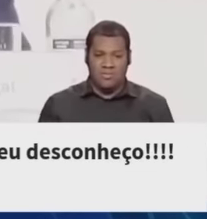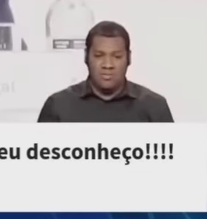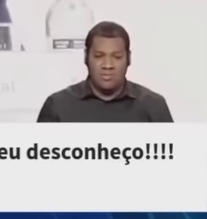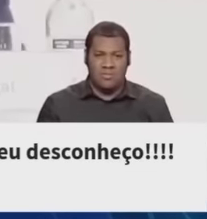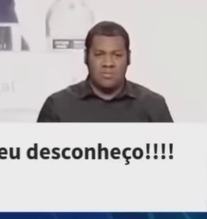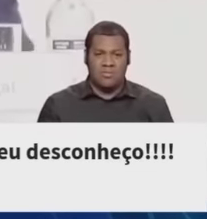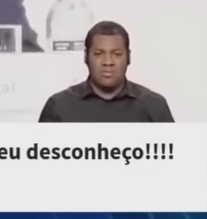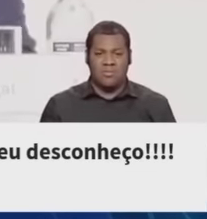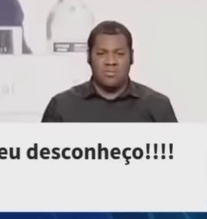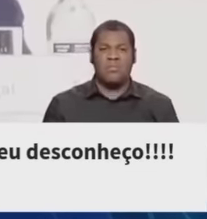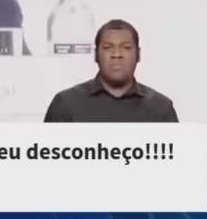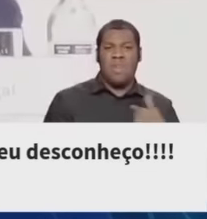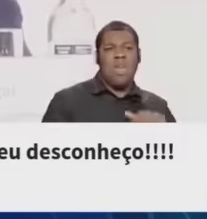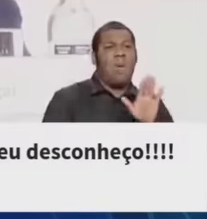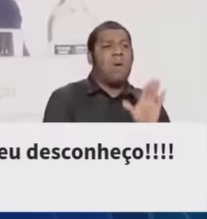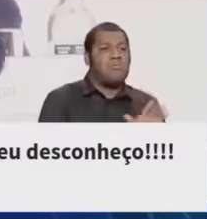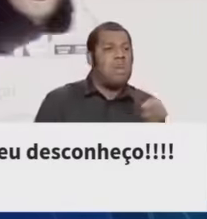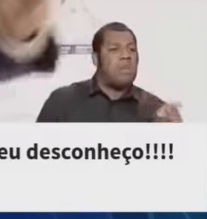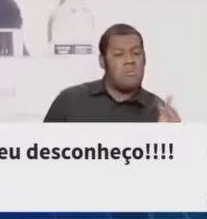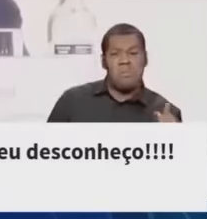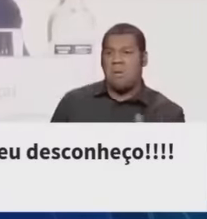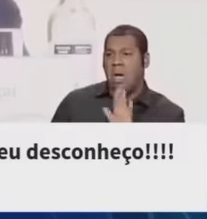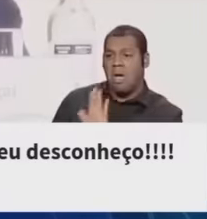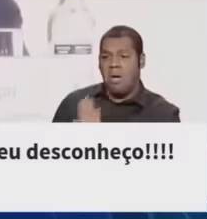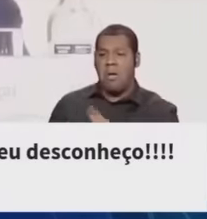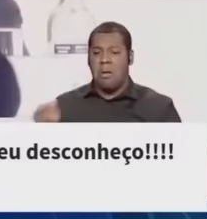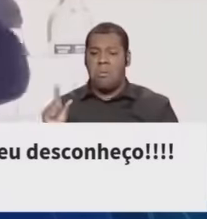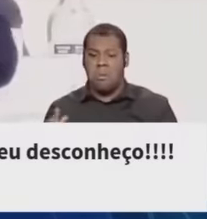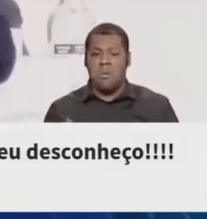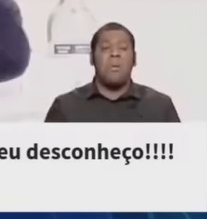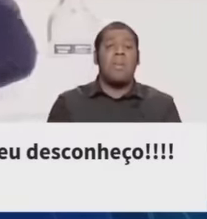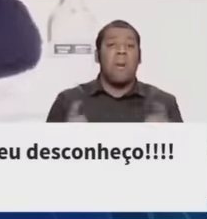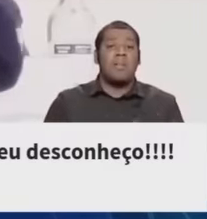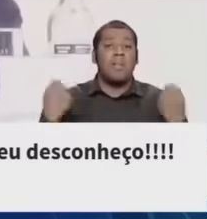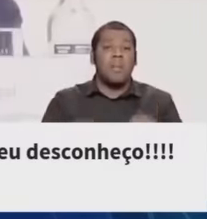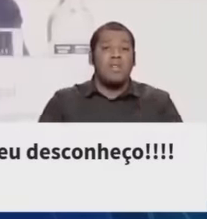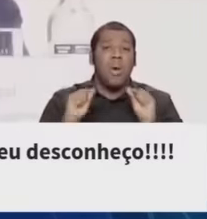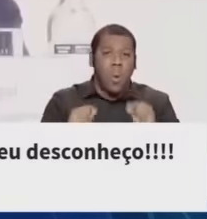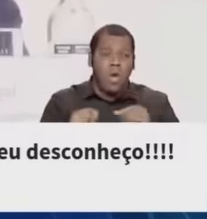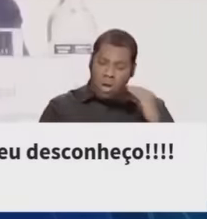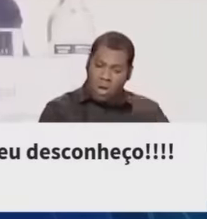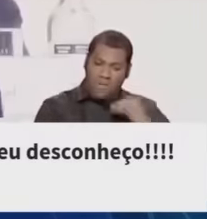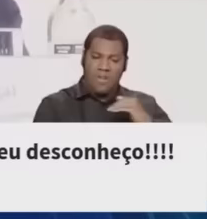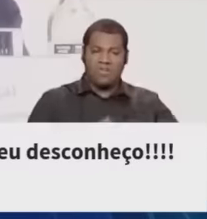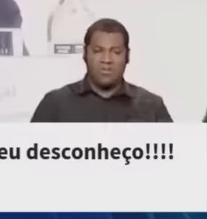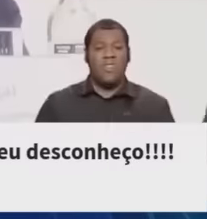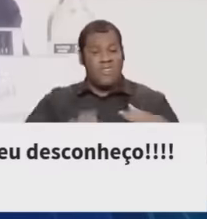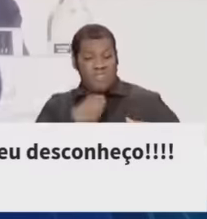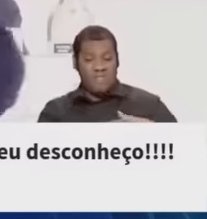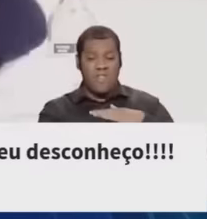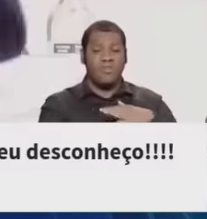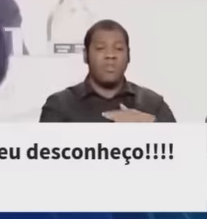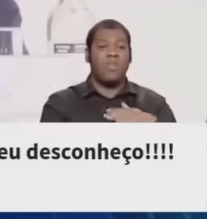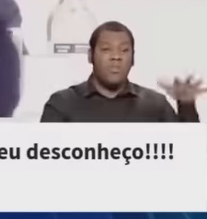com recursos. Ah, eu vou ajudar essa coisinha aqui, eu vou ajudar essa coisinha ali, quando, na verdade, nós precisamos dar um salto de qualidade. É de fazer